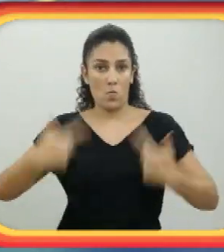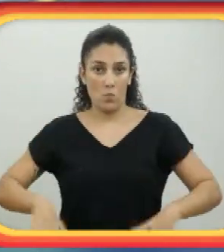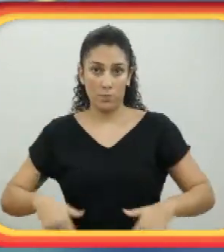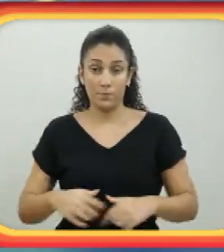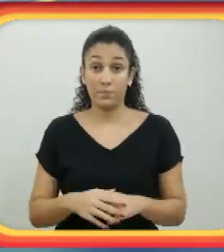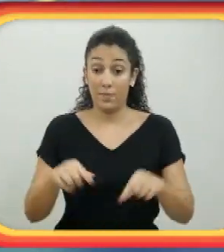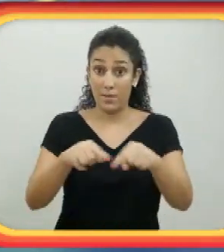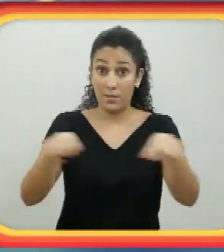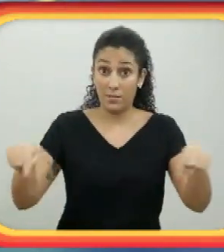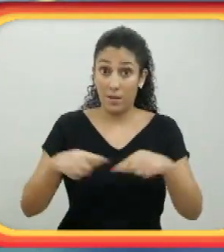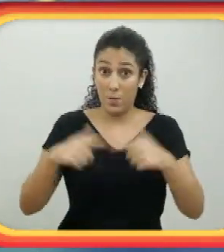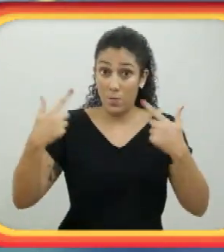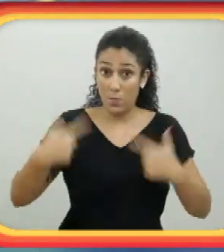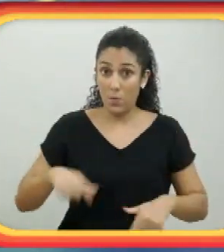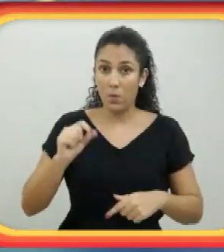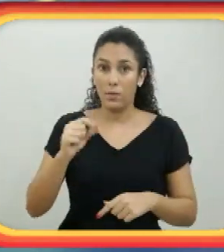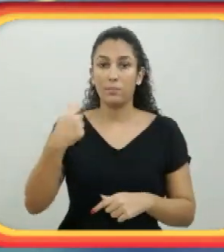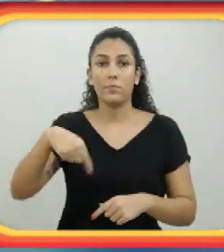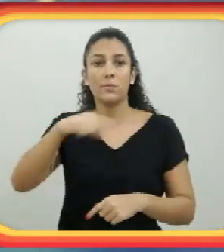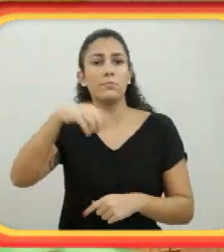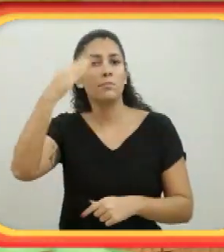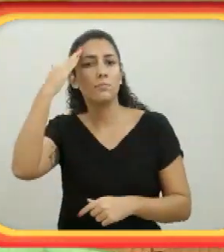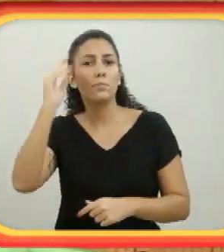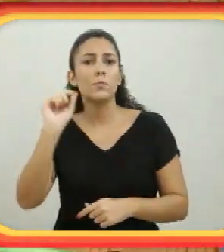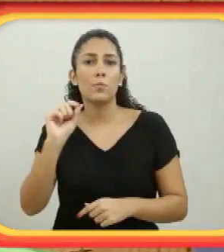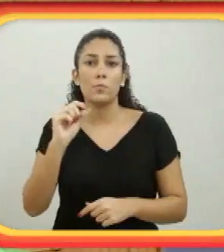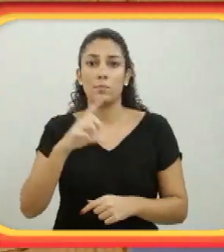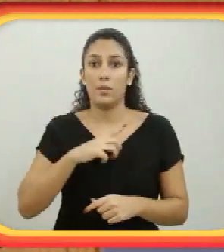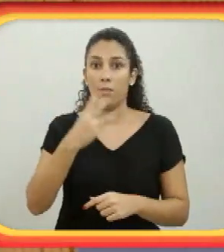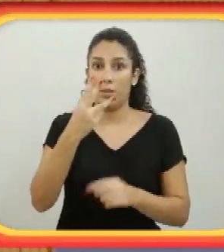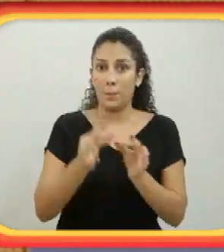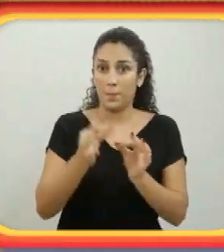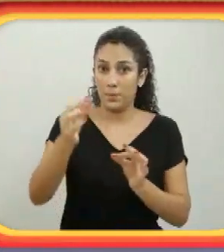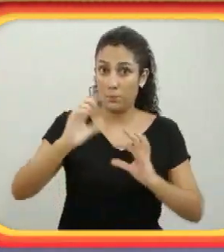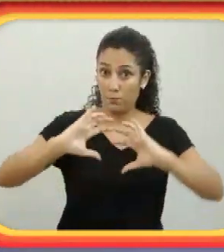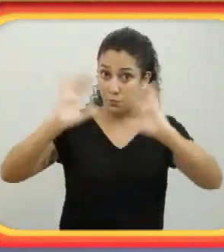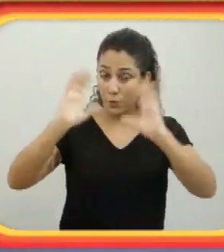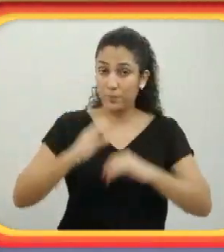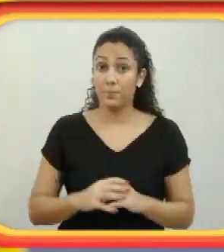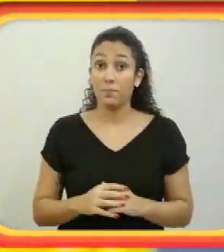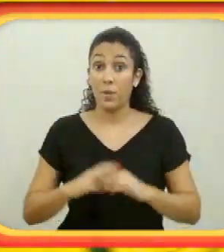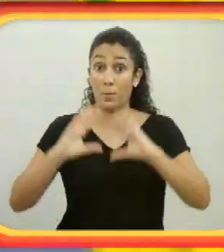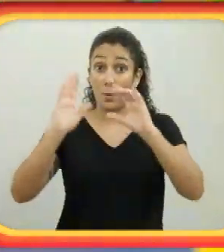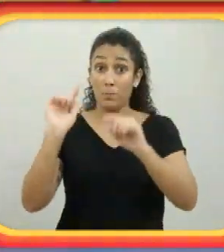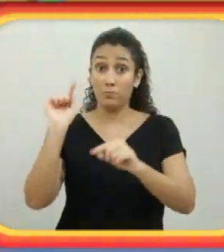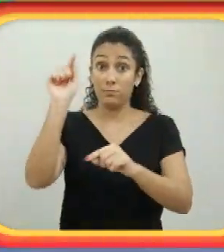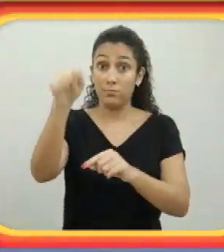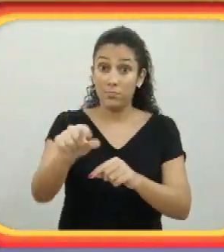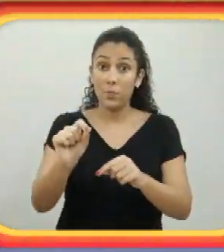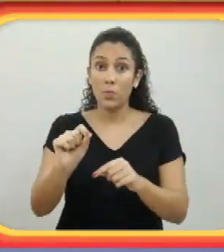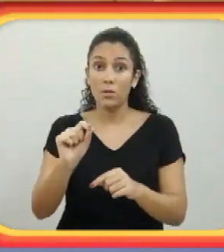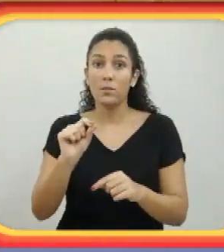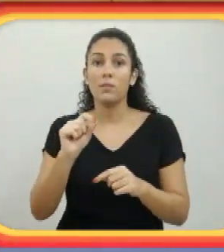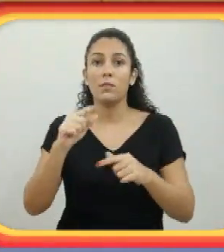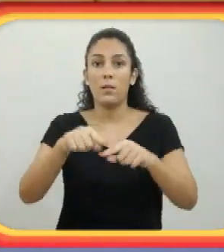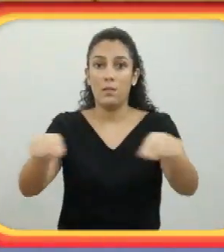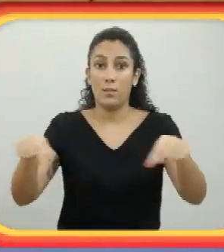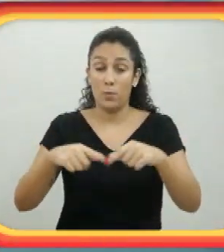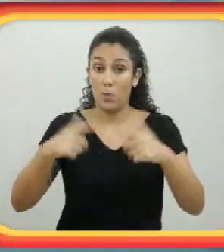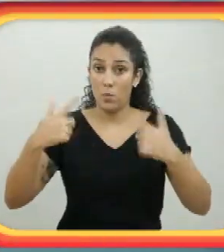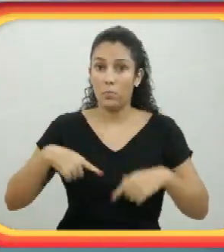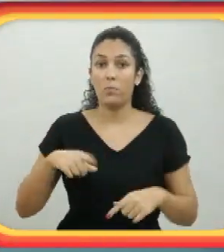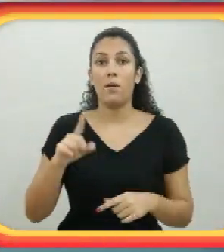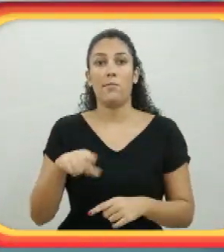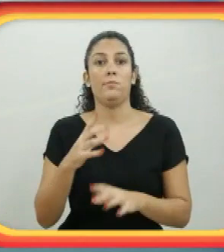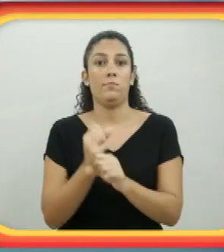área de lançamento e bateu na área neutra, está valendo o gol. Eu assumi a seleção brasileira em 2009. E a primeira competição